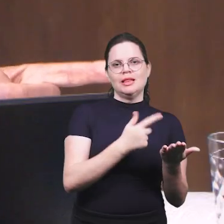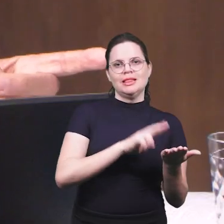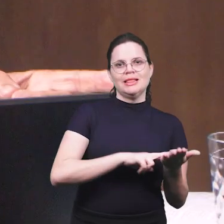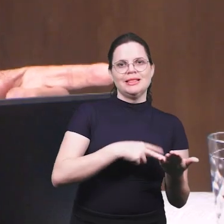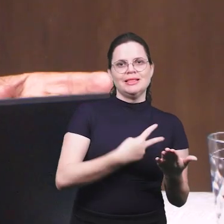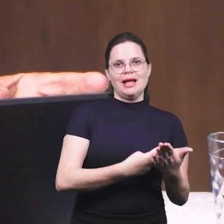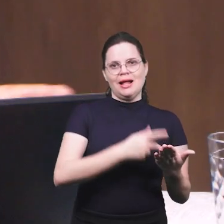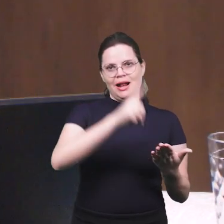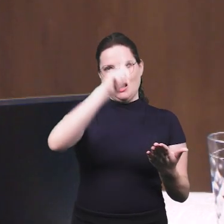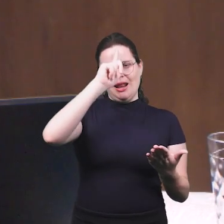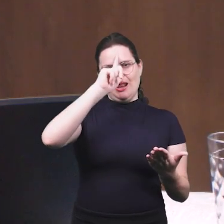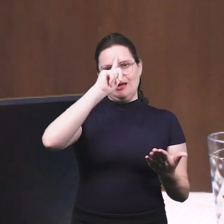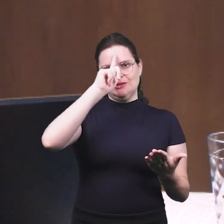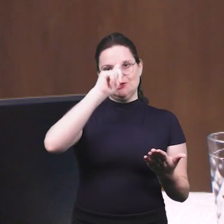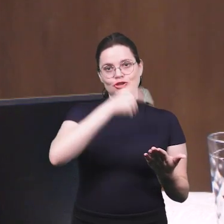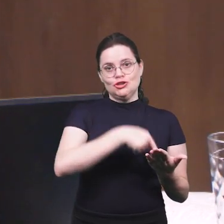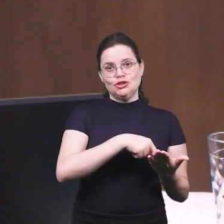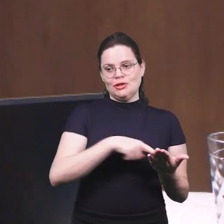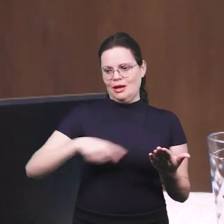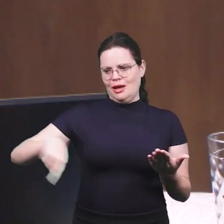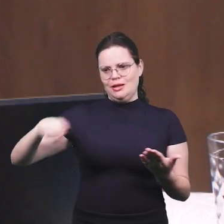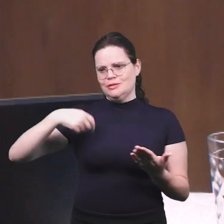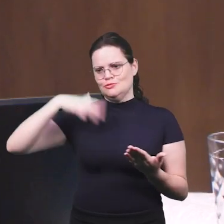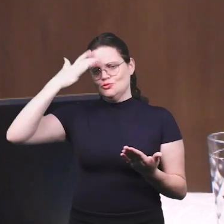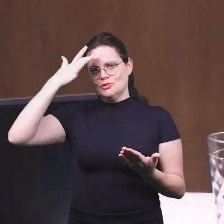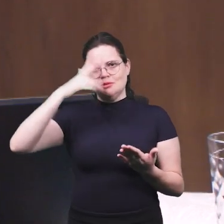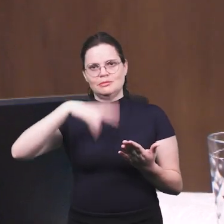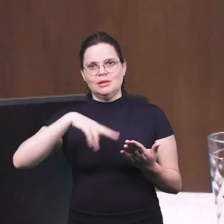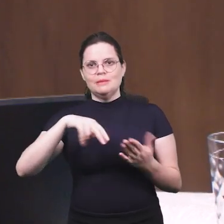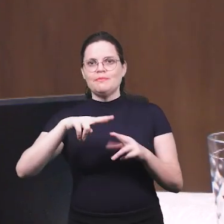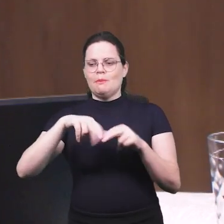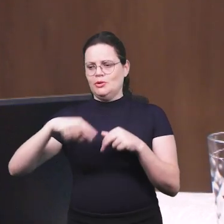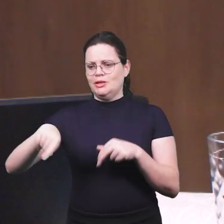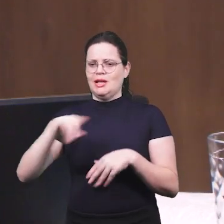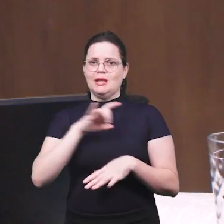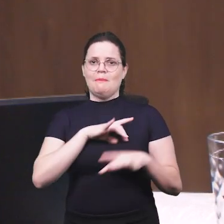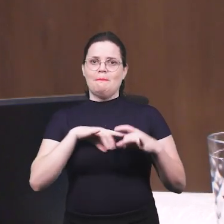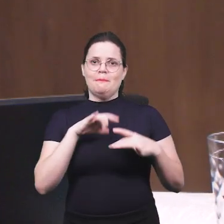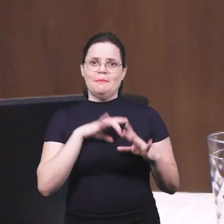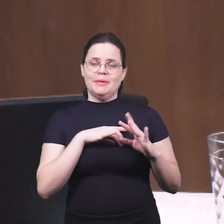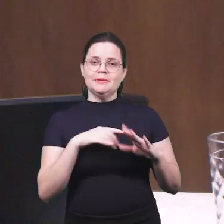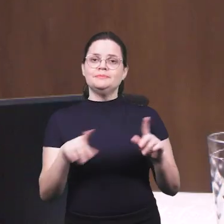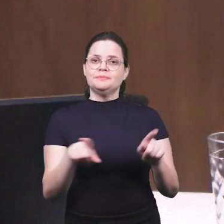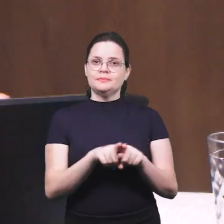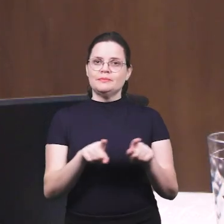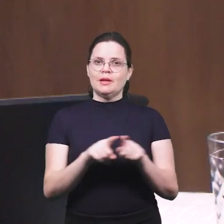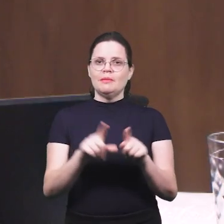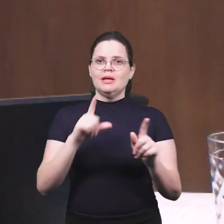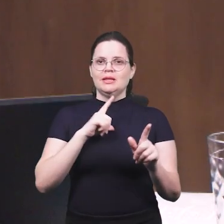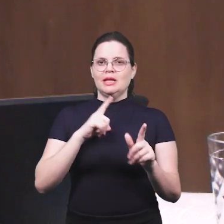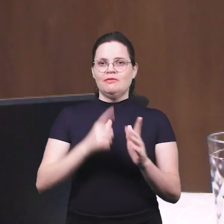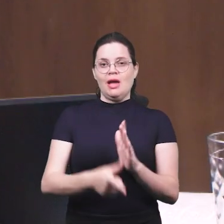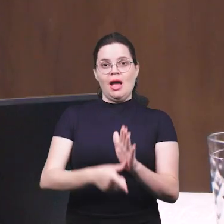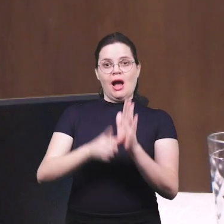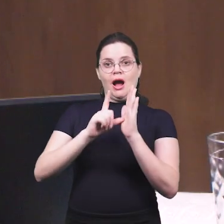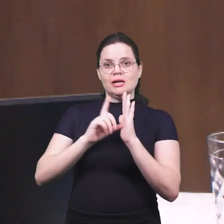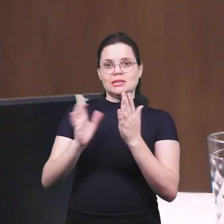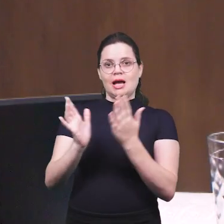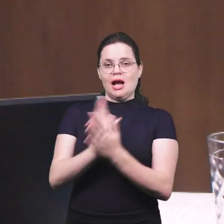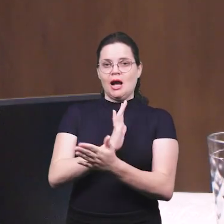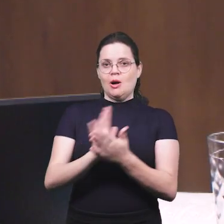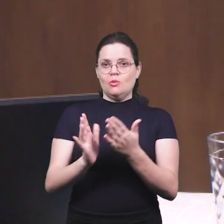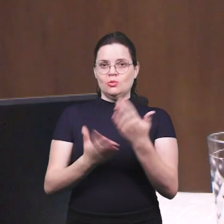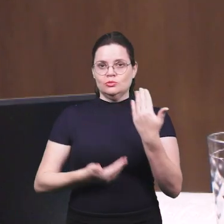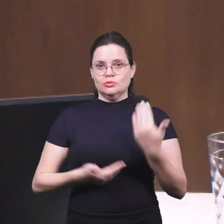que havia o temor, porque, inclusive, vários pré-reformadores foram contra, porque